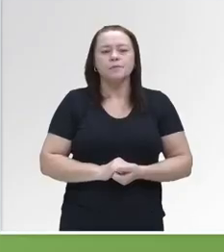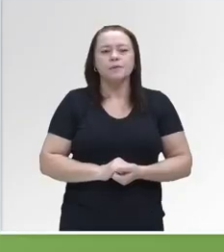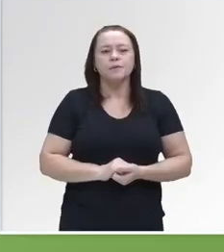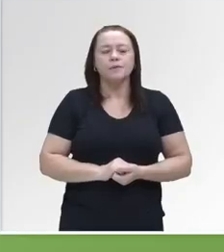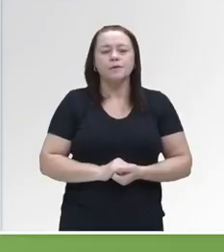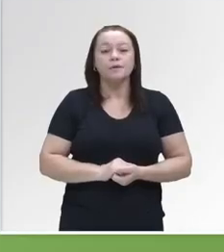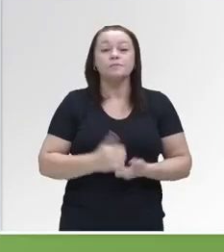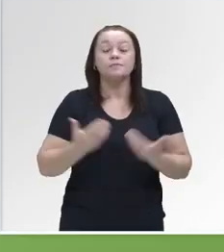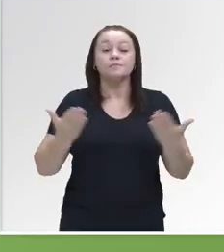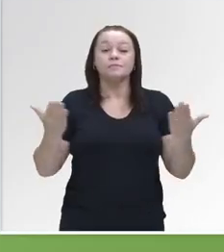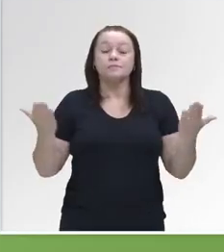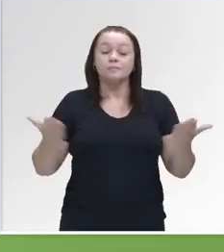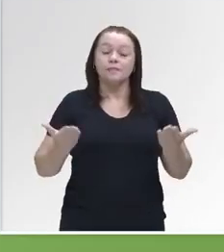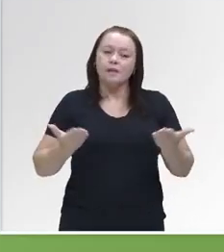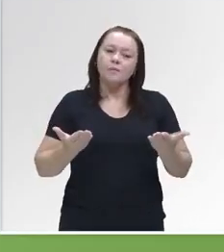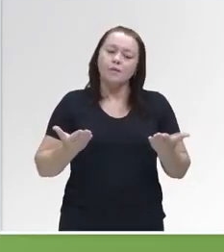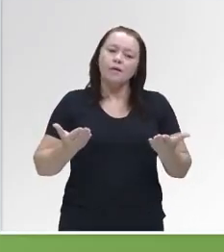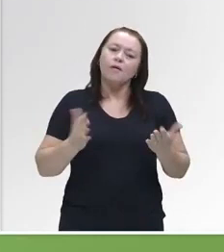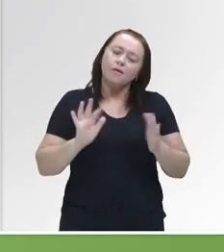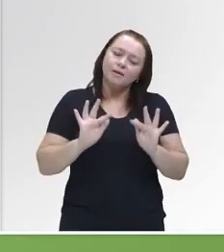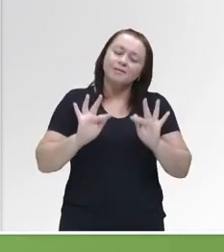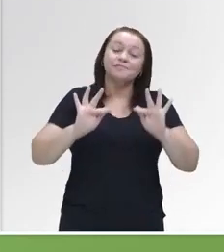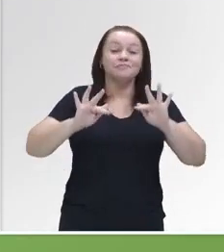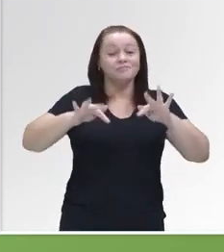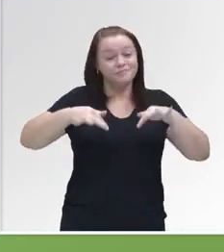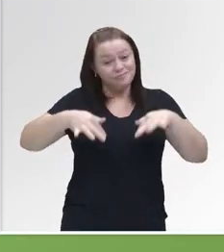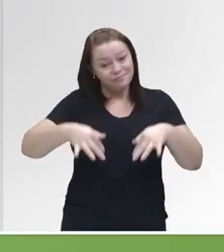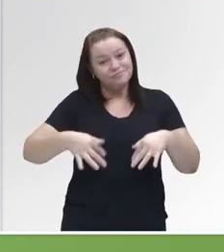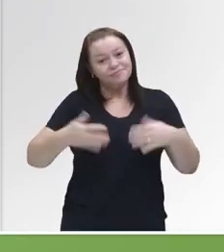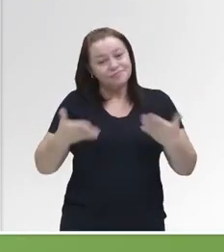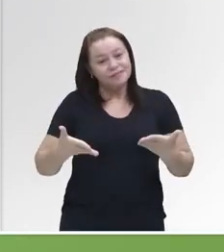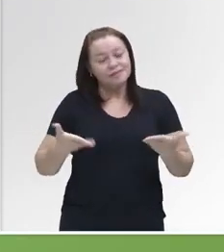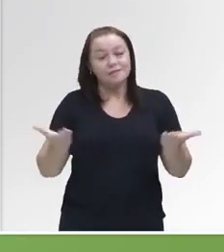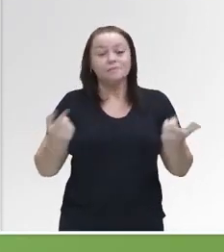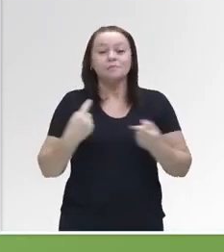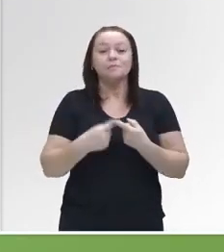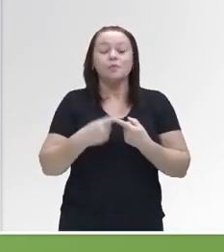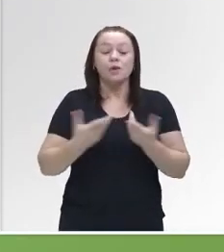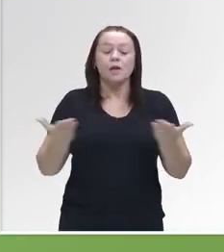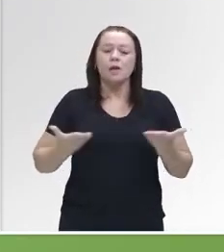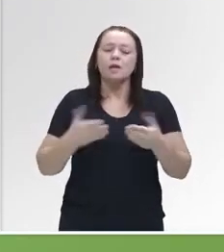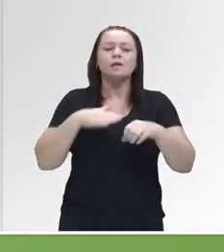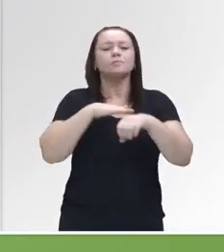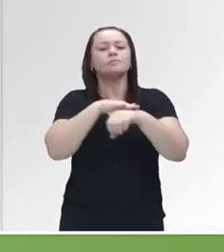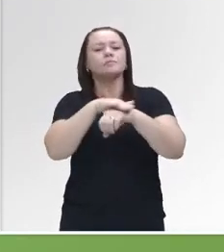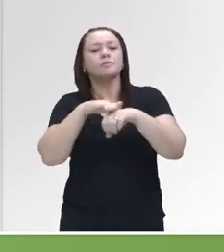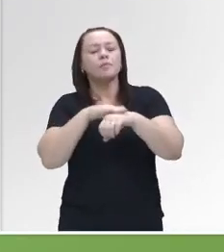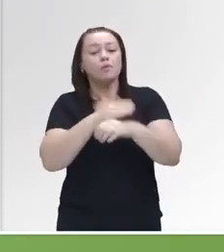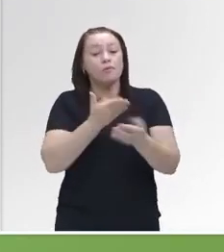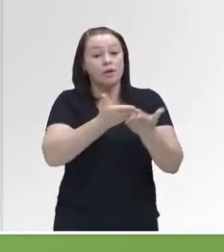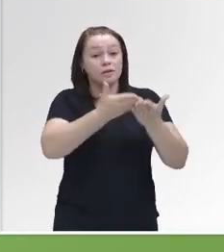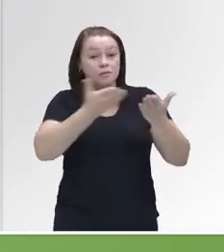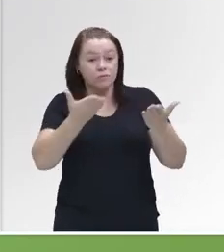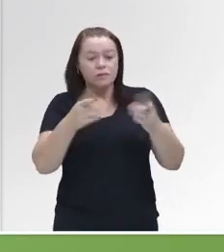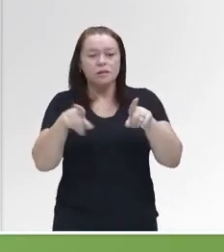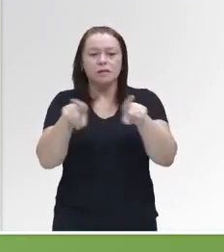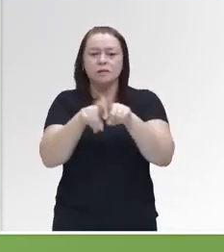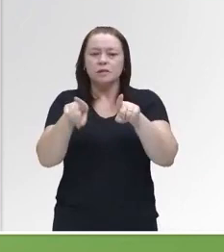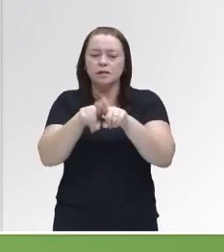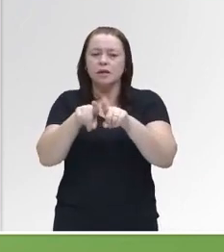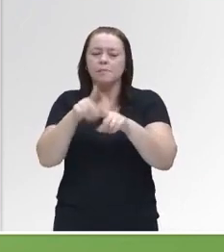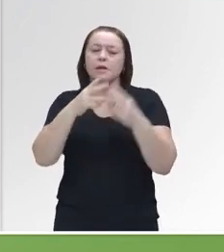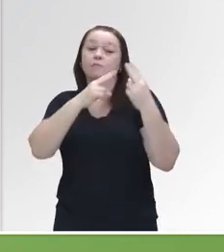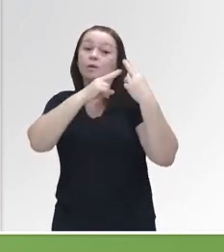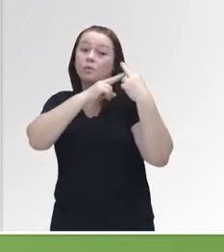As nossas considerações finais, né? Aqui é uma conversa com vocês e com os responsáveis, porque nós